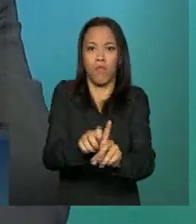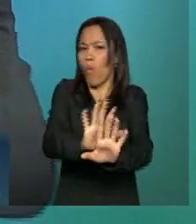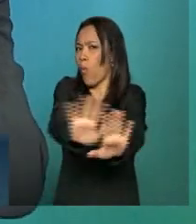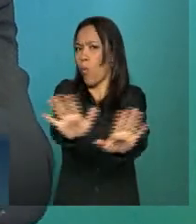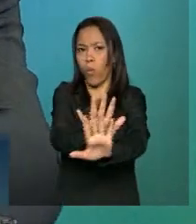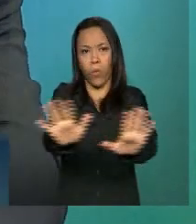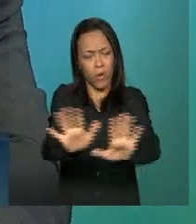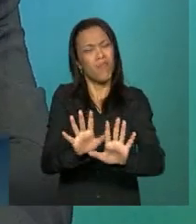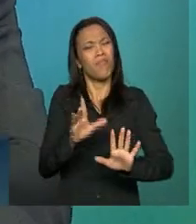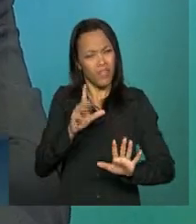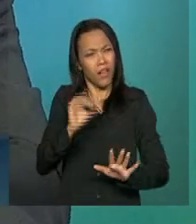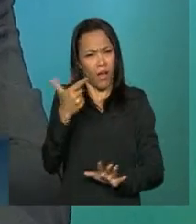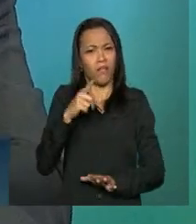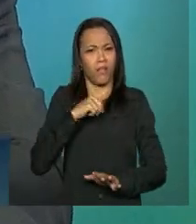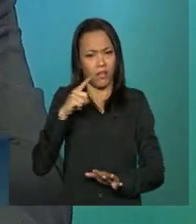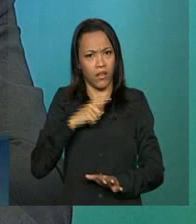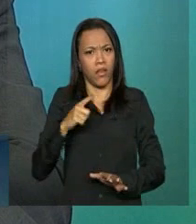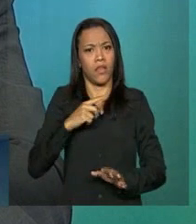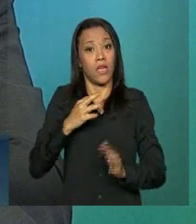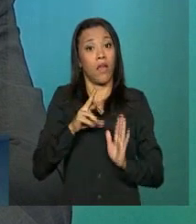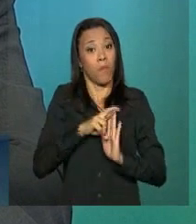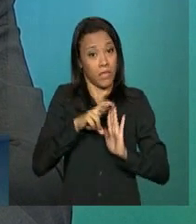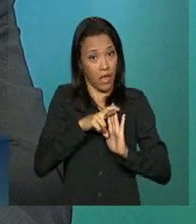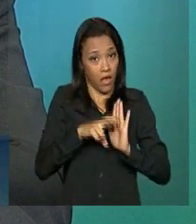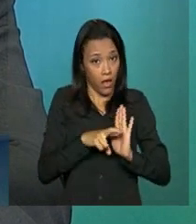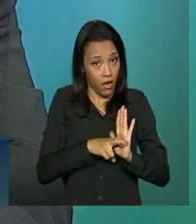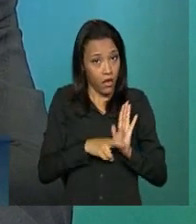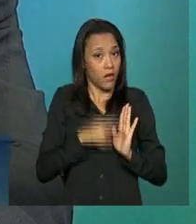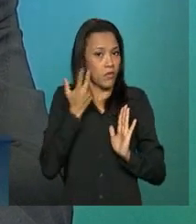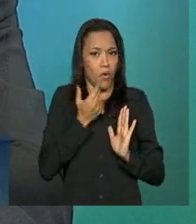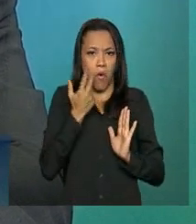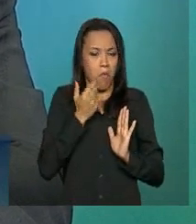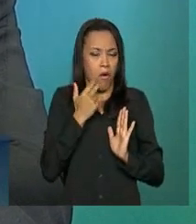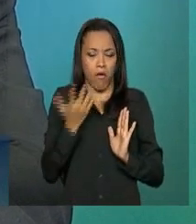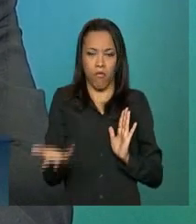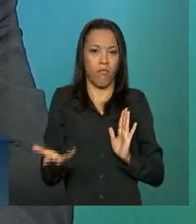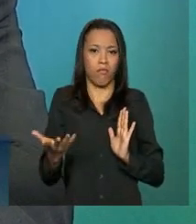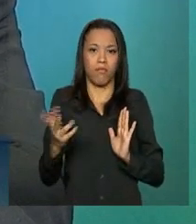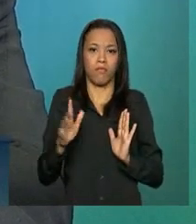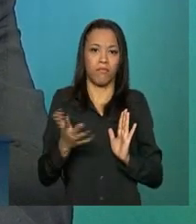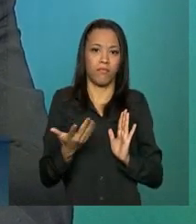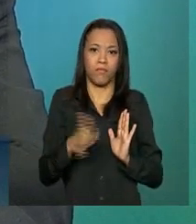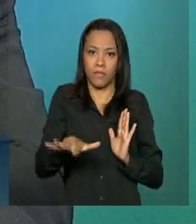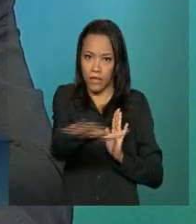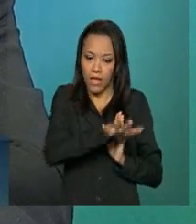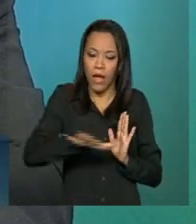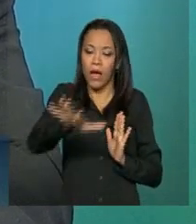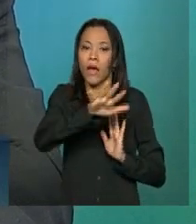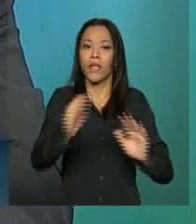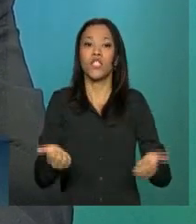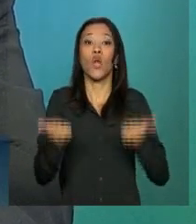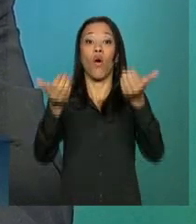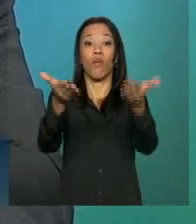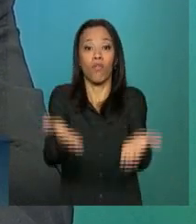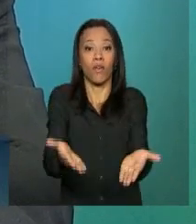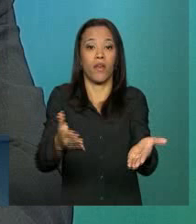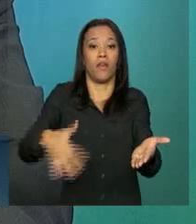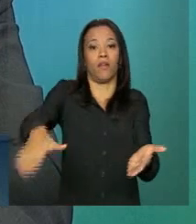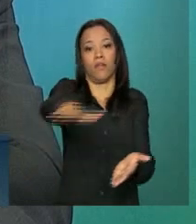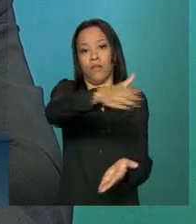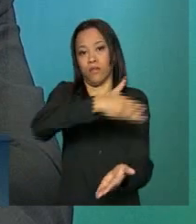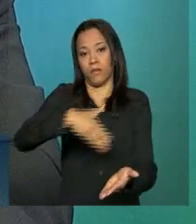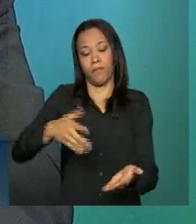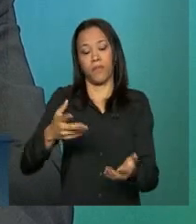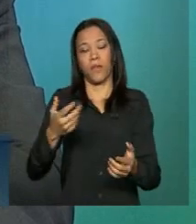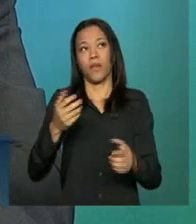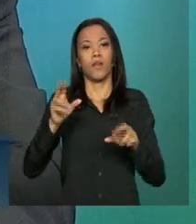Tá? Mas tem um ritual nisso que vai ser seguido, o ritual normal de qualquer oferta pública. Em relação aos